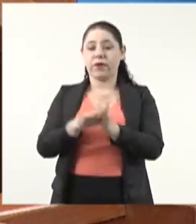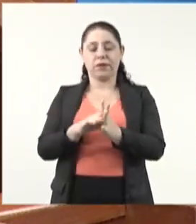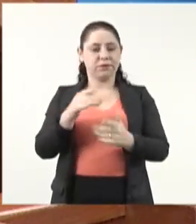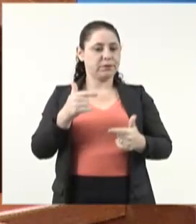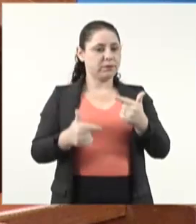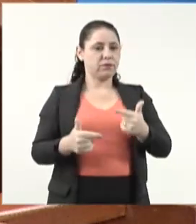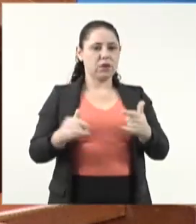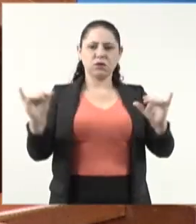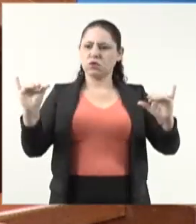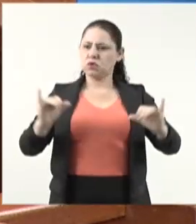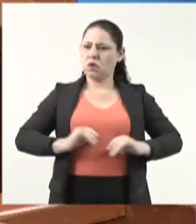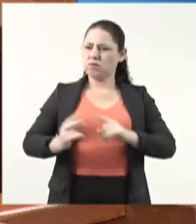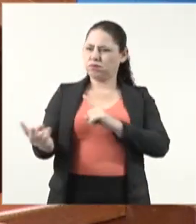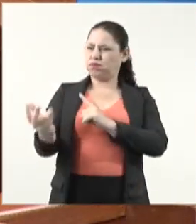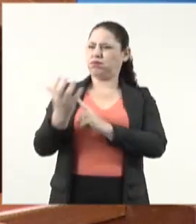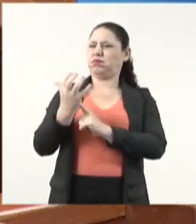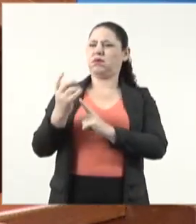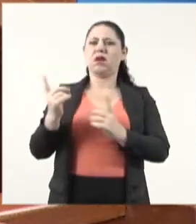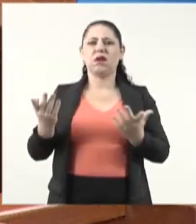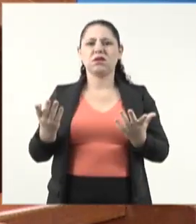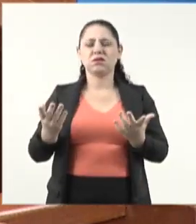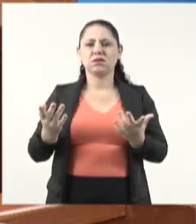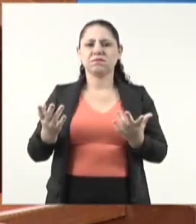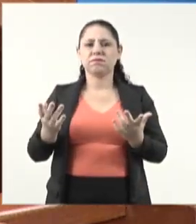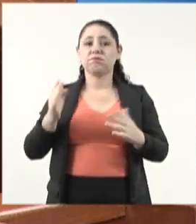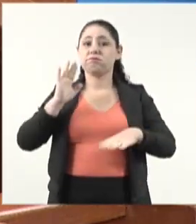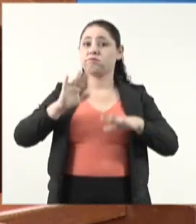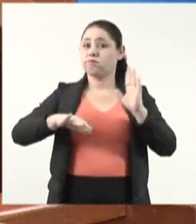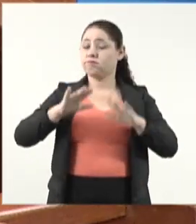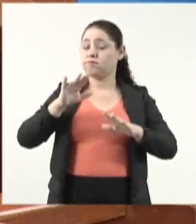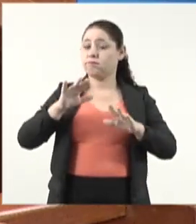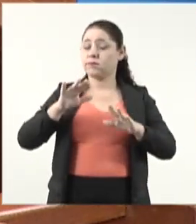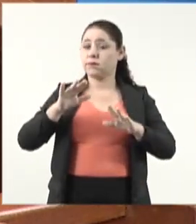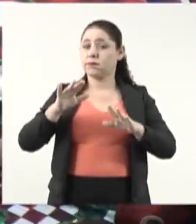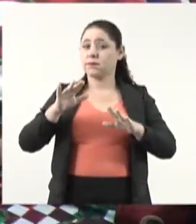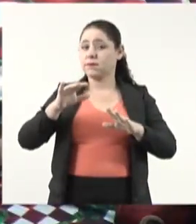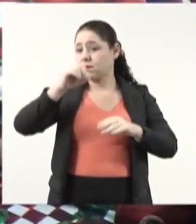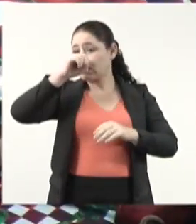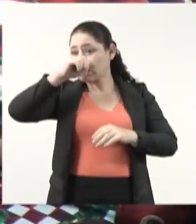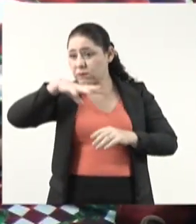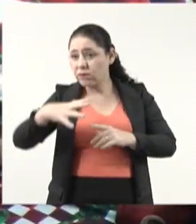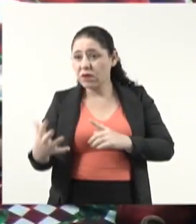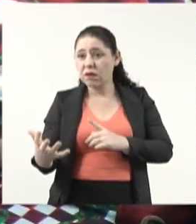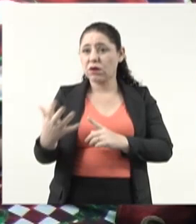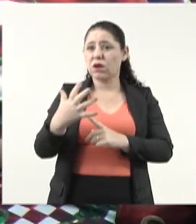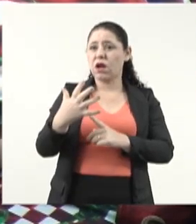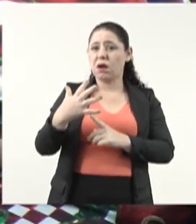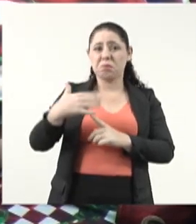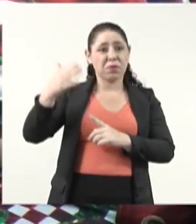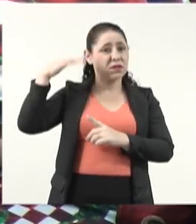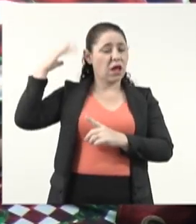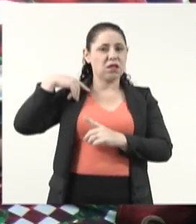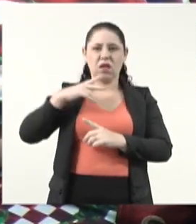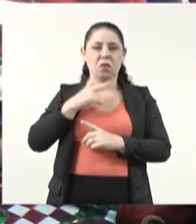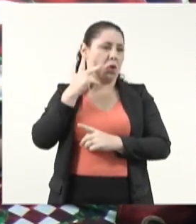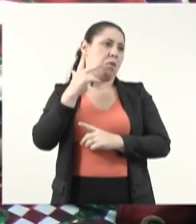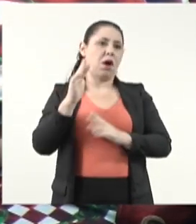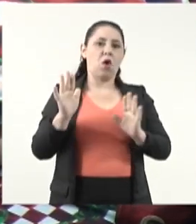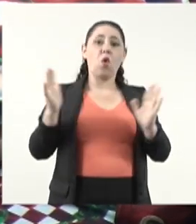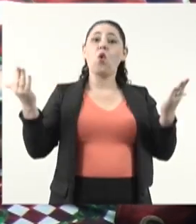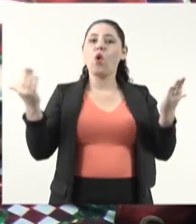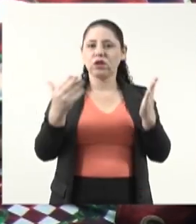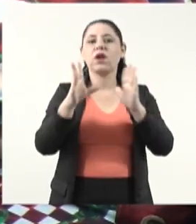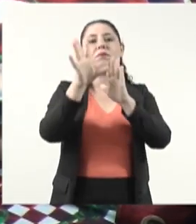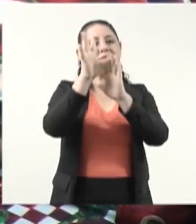você sofre agressão, não é? E muitas vezes essa agressão não era nem vista como agressão, hoje não, hoje está